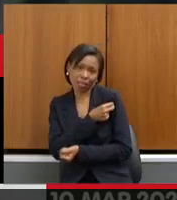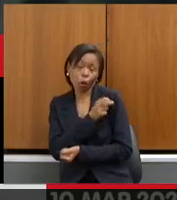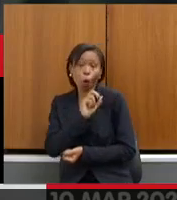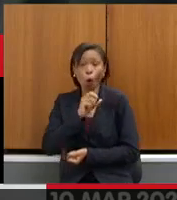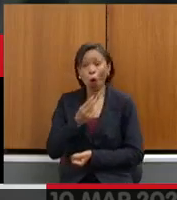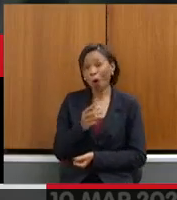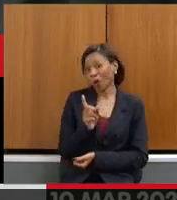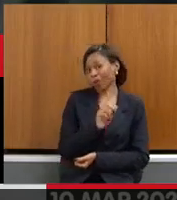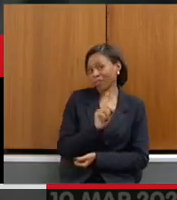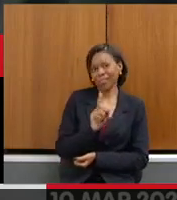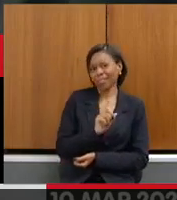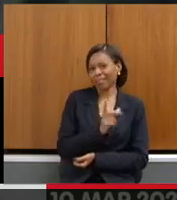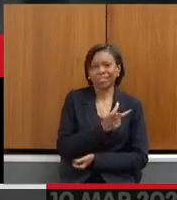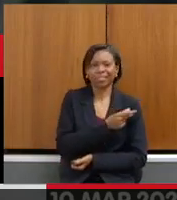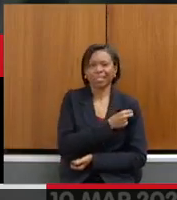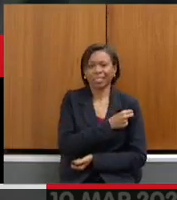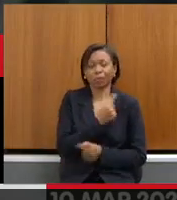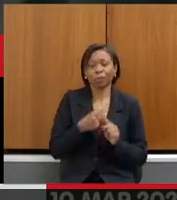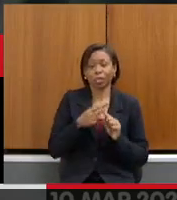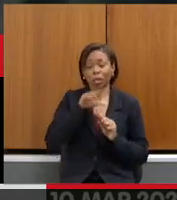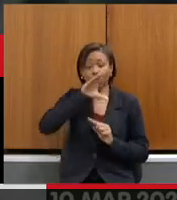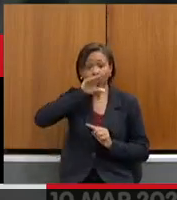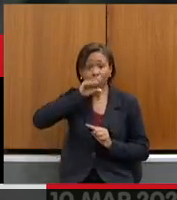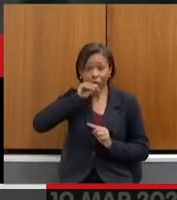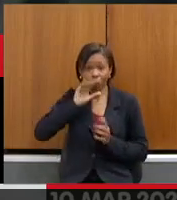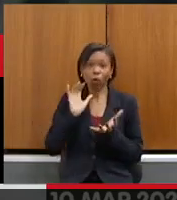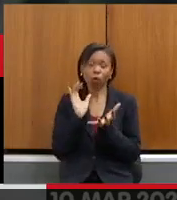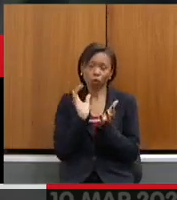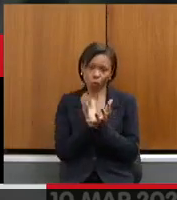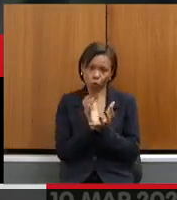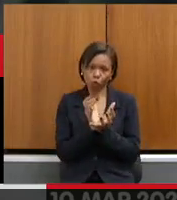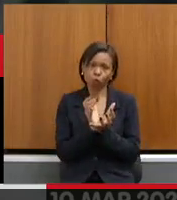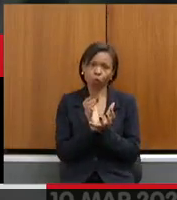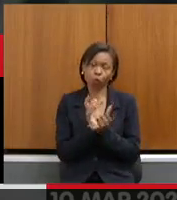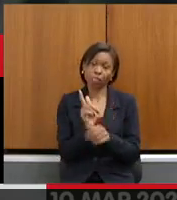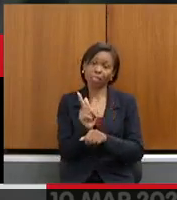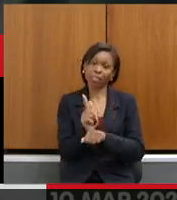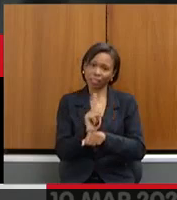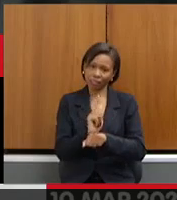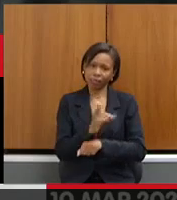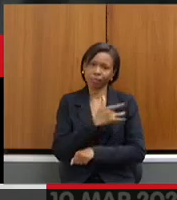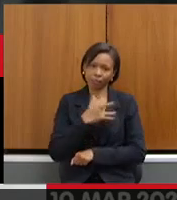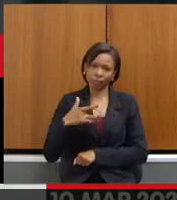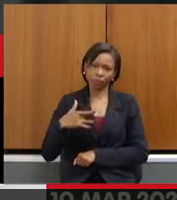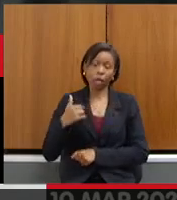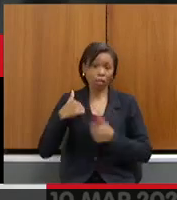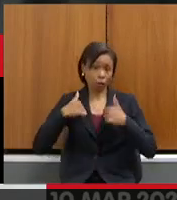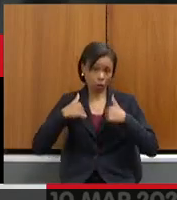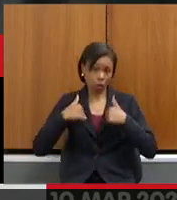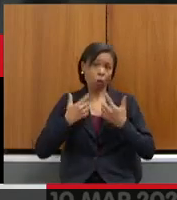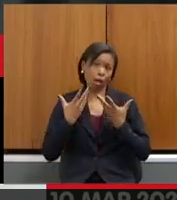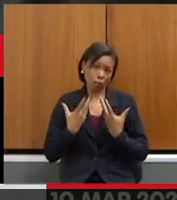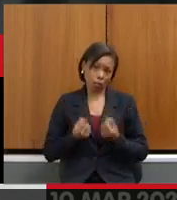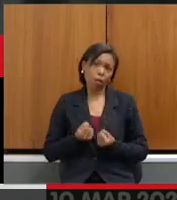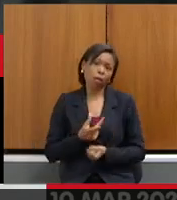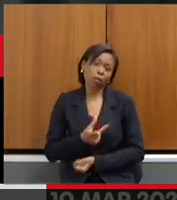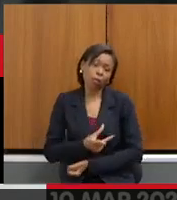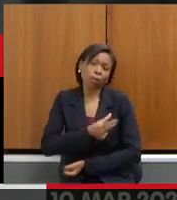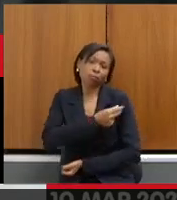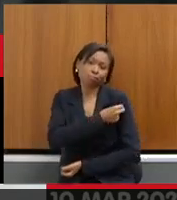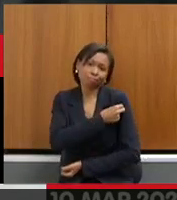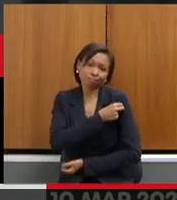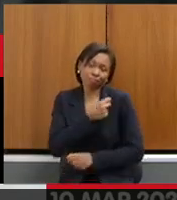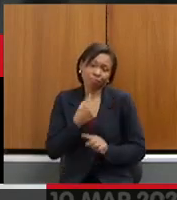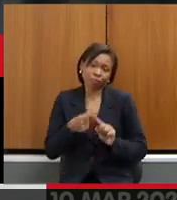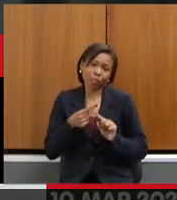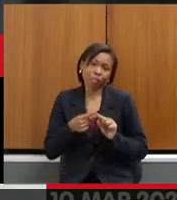Saúde eles fazem parte ainda dos grupos de gestão da saúde e eu que ser vacinado simplesmente justamente para isso